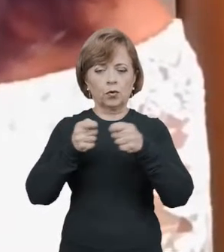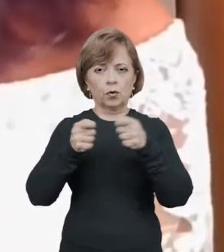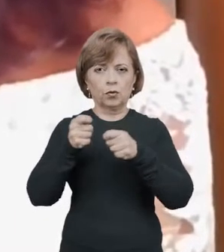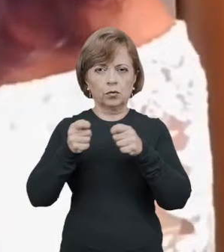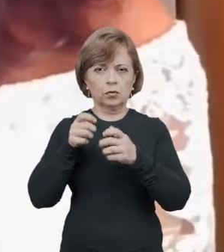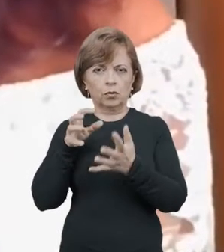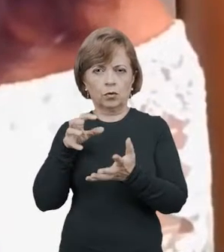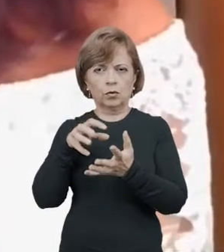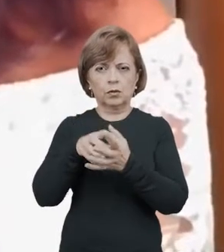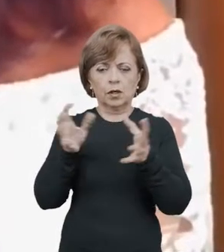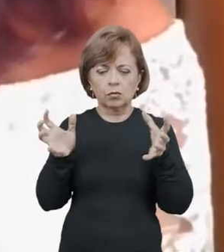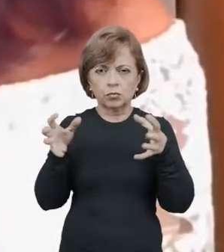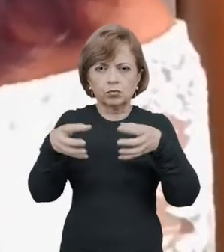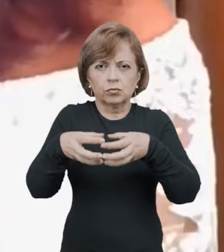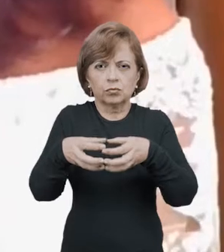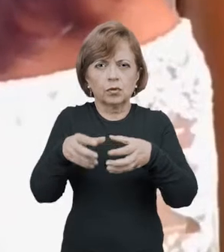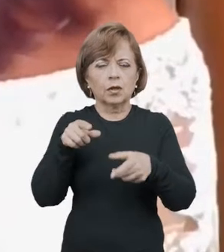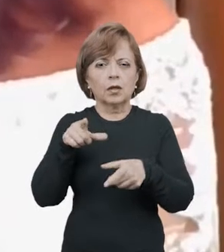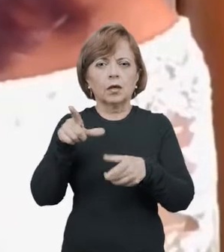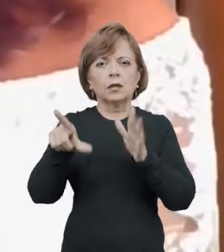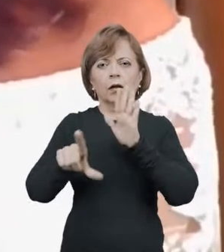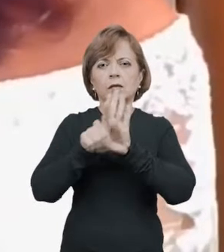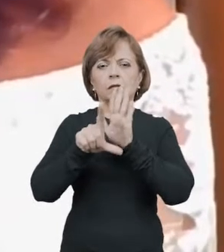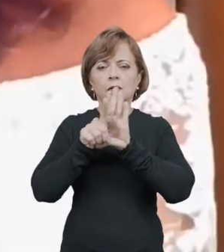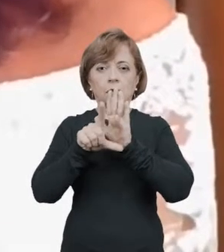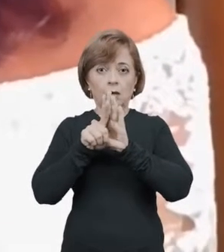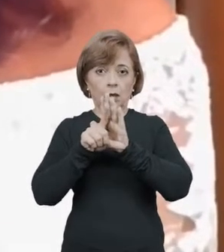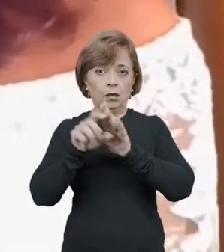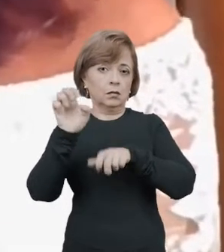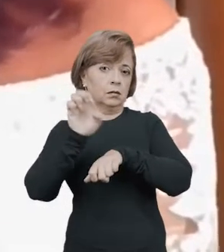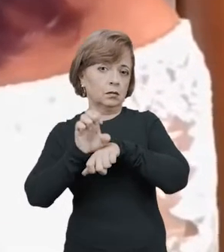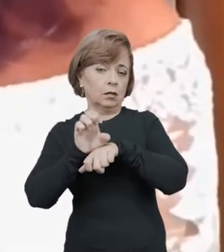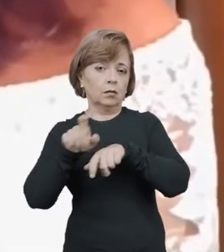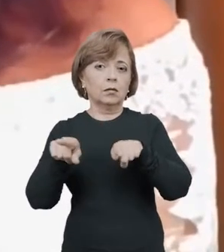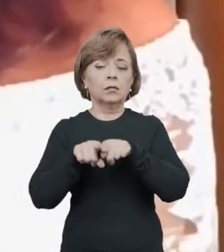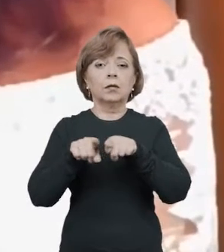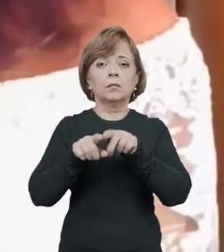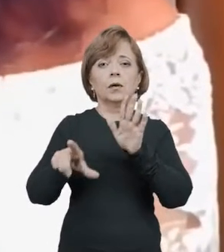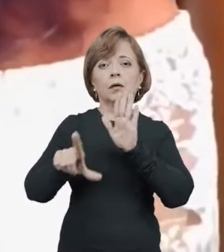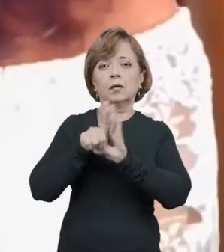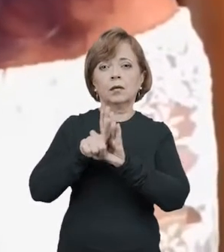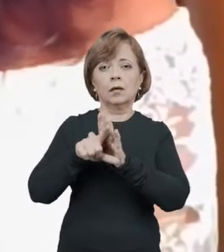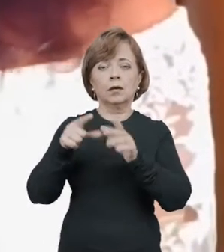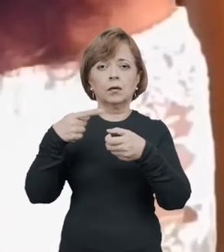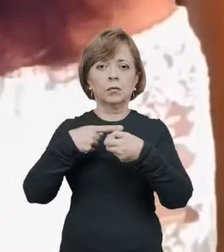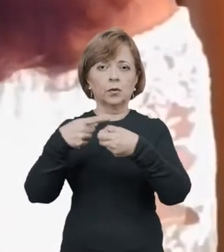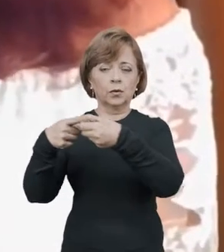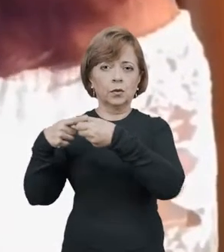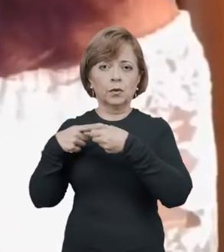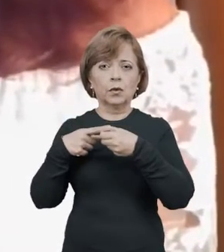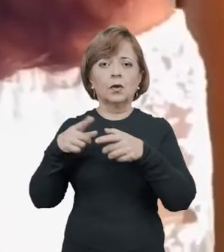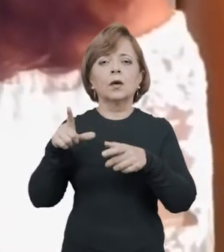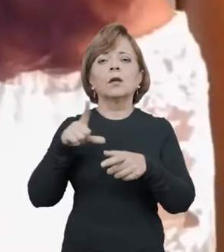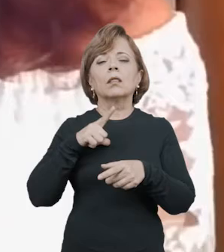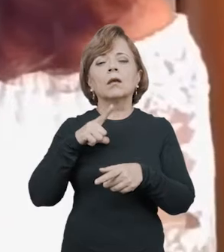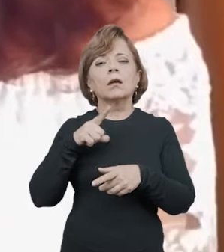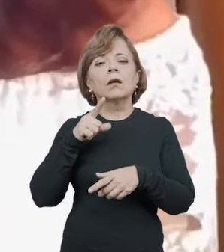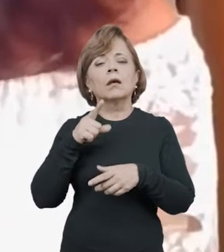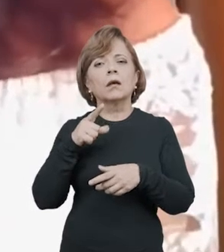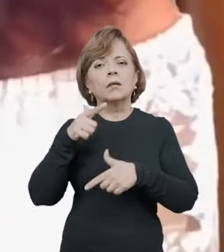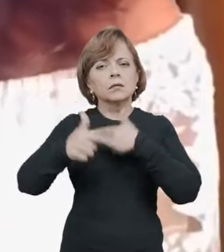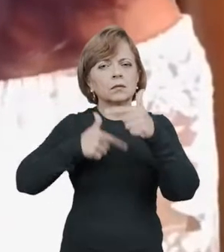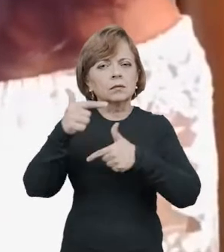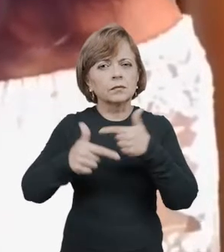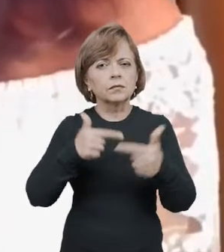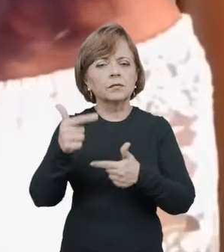controle concentrado de constitucionalidade das leis, tanto estaduais quanto municipais, ingressando com as respectivas ações